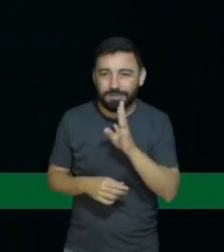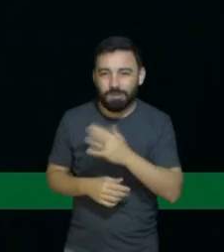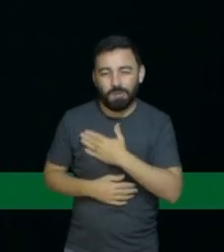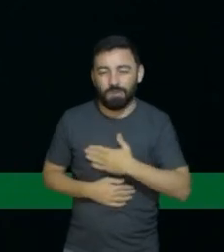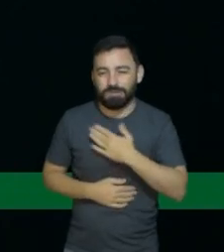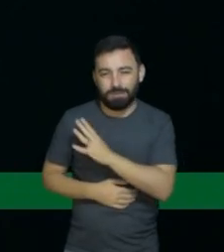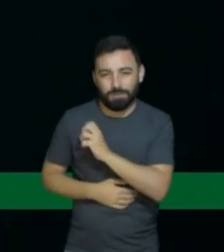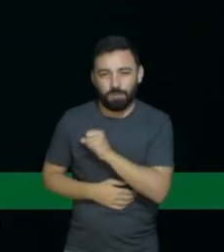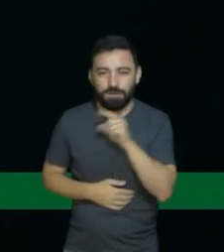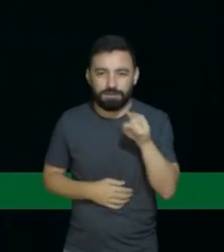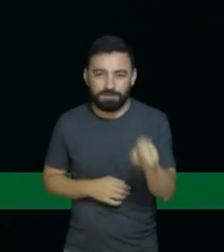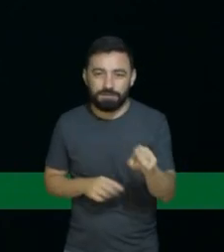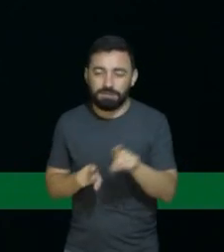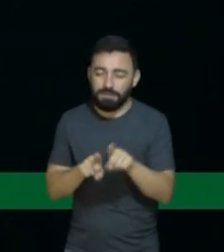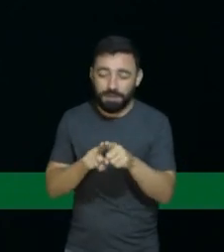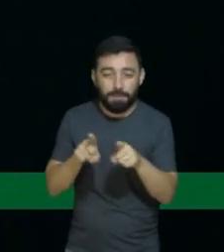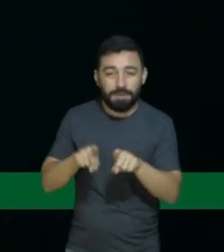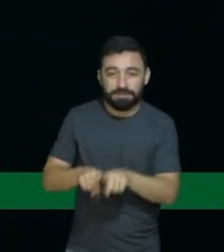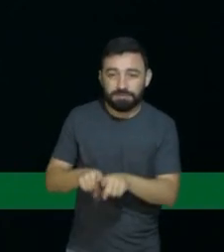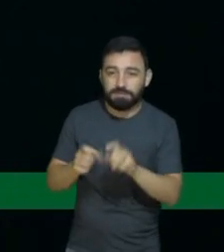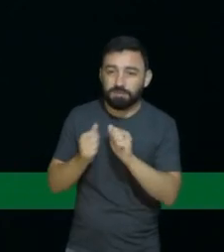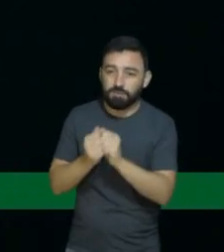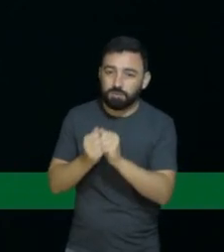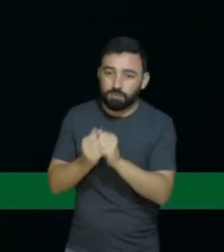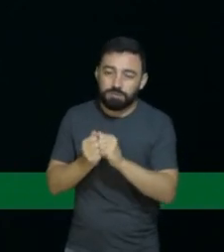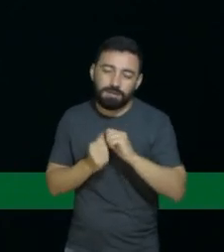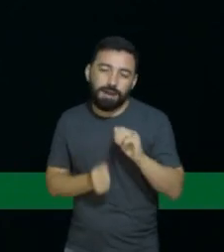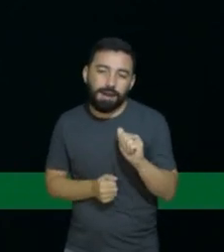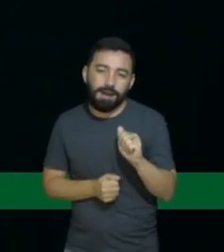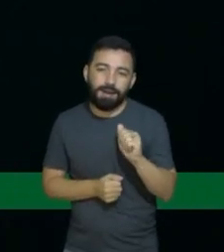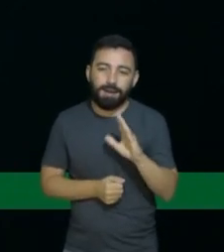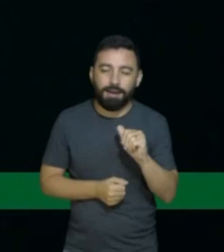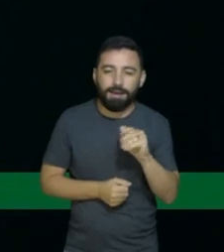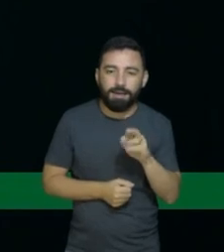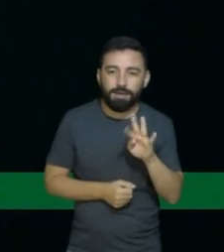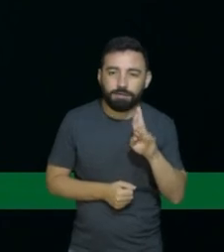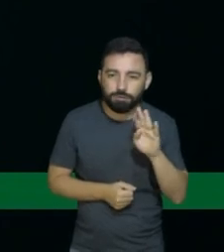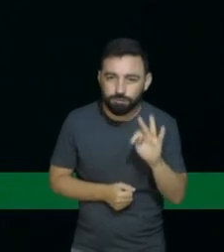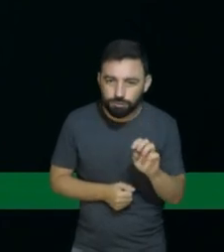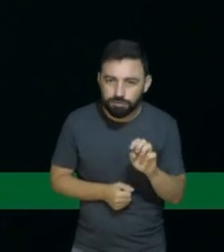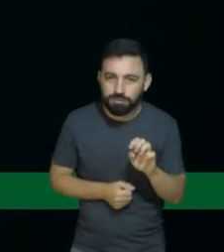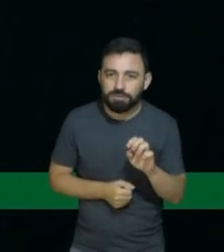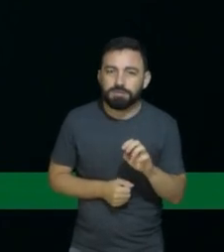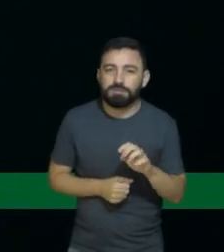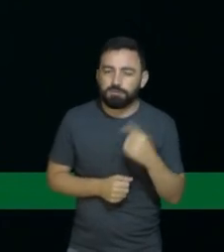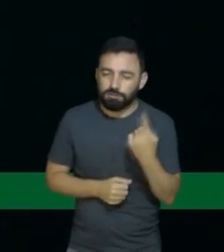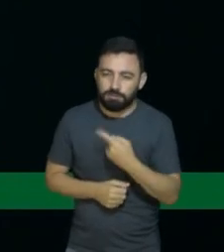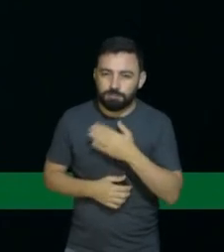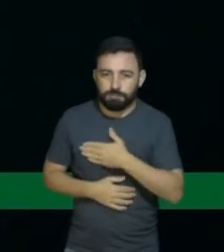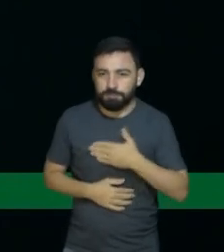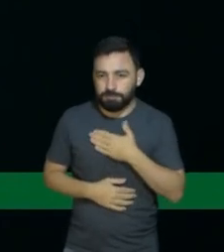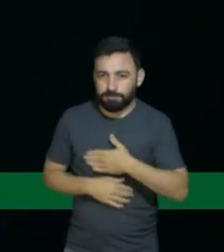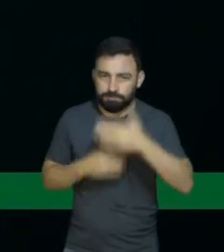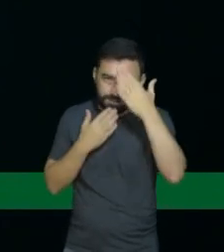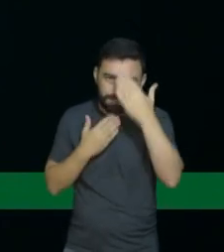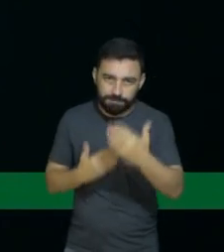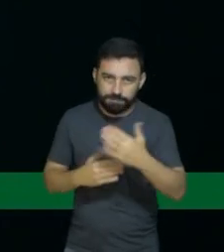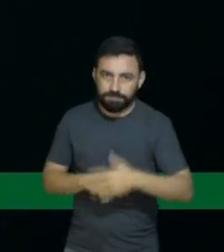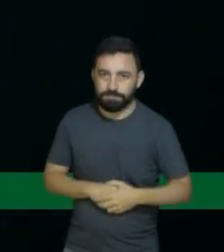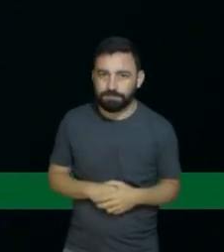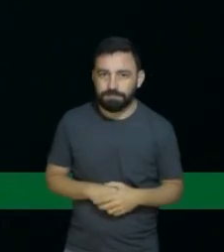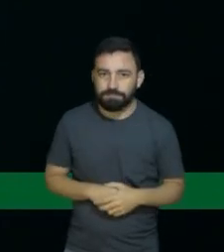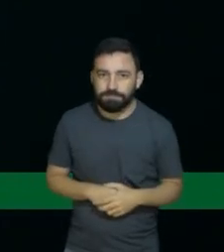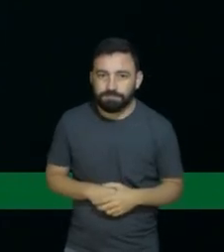disso e a parceria que existe hoje com a a caert intermédio aí da caert junto com a alesc muito obrigado por essa parceria também e